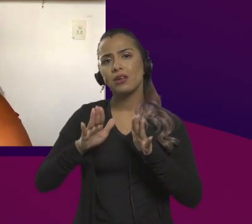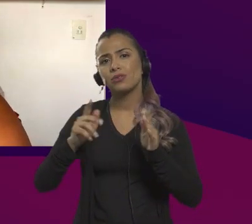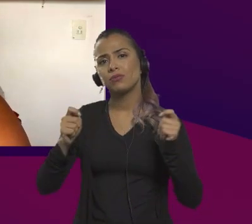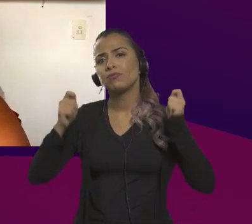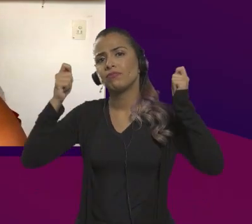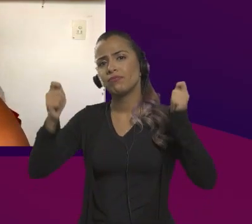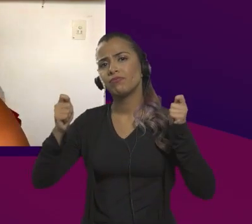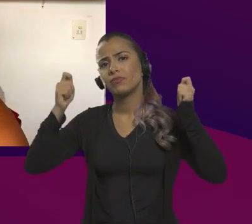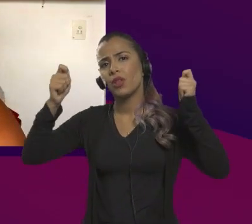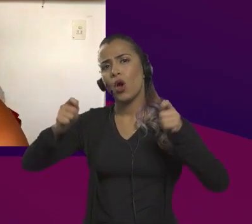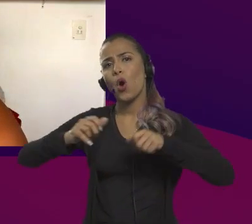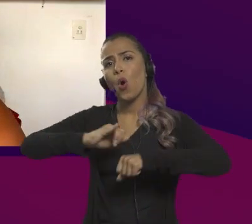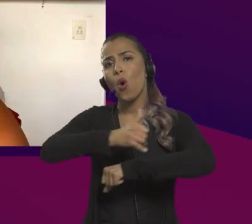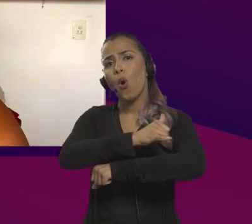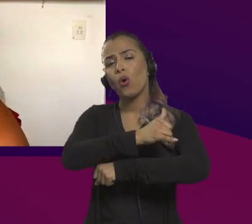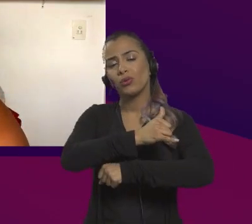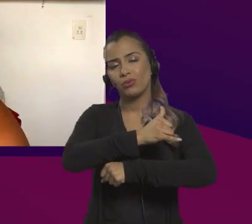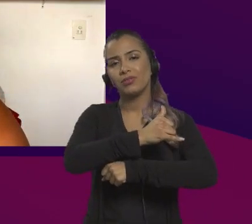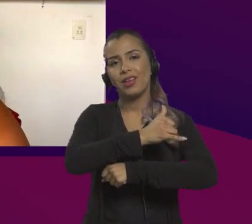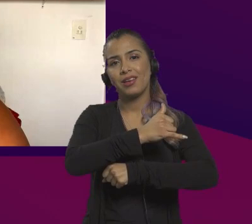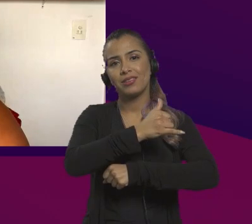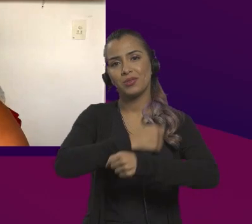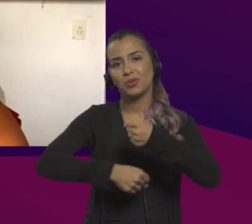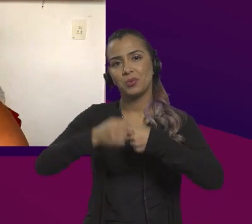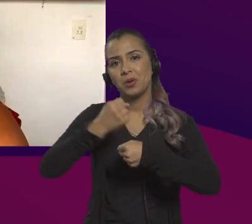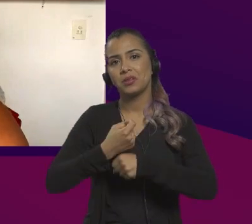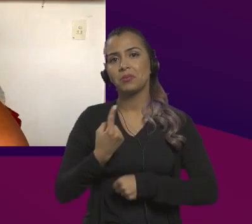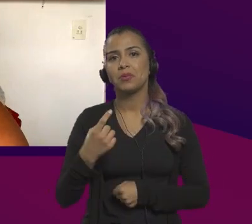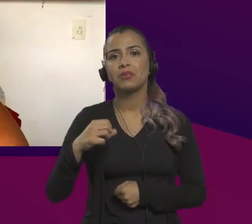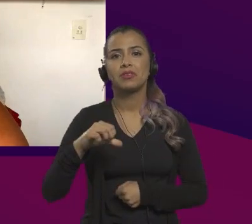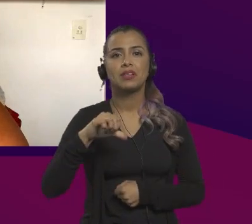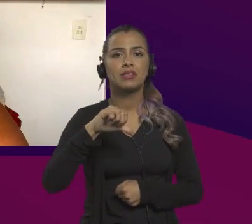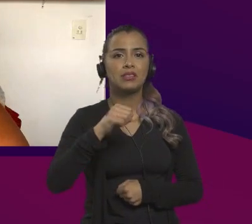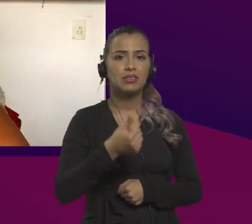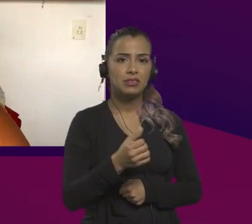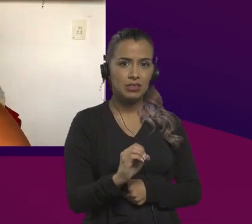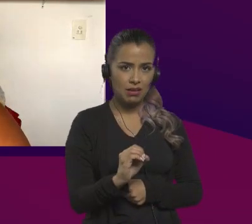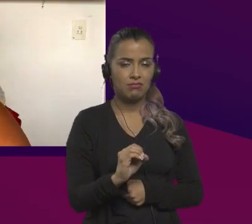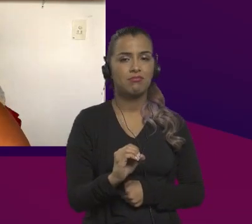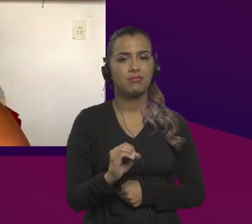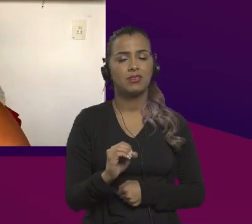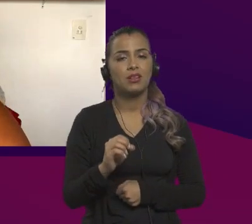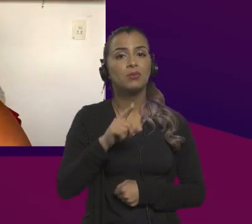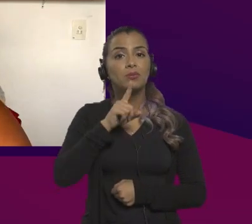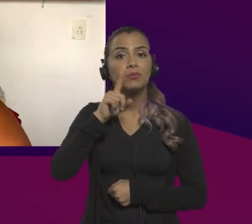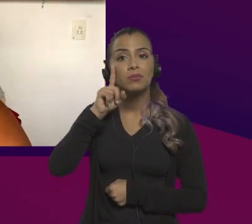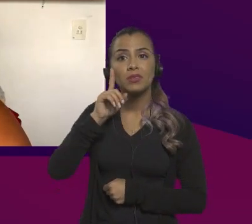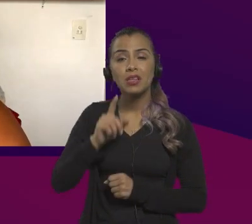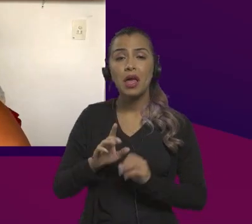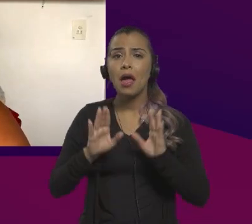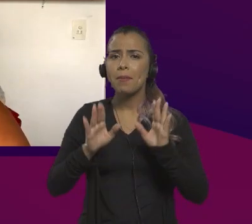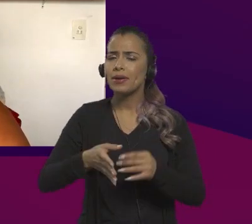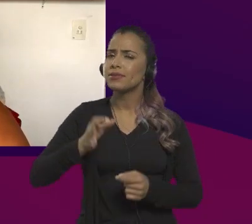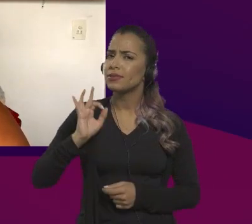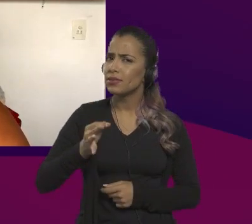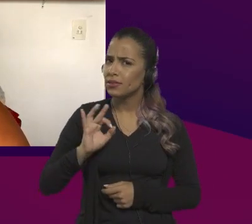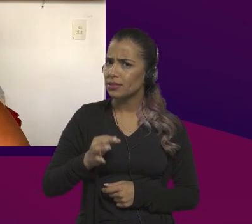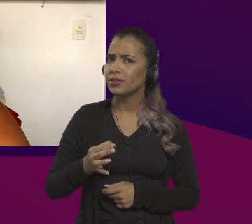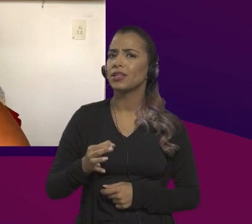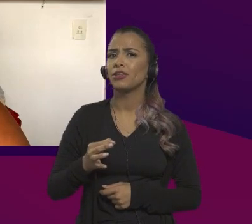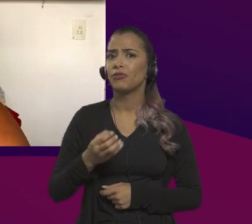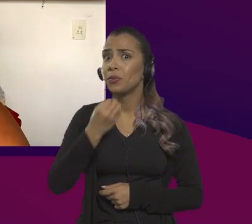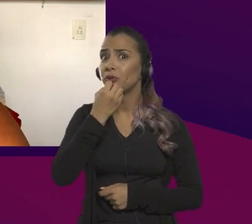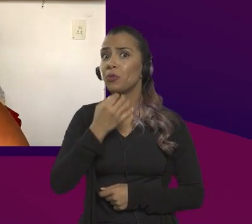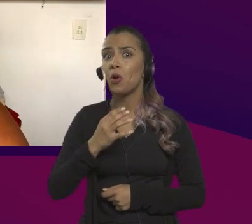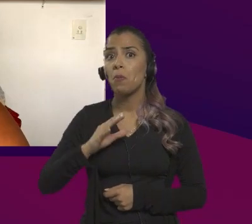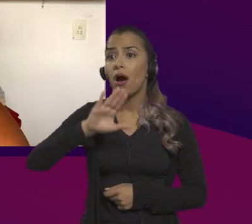ali nos Estados Unidos. Sim. Mas com certeza serviu para agregar, para juntar muita gente, né, para dar